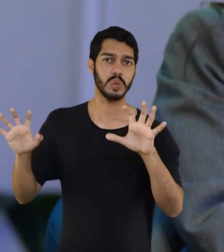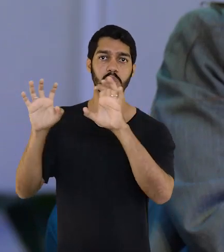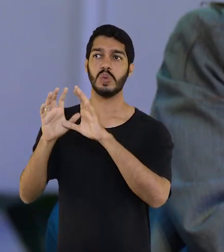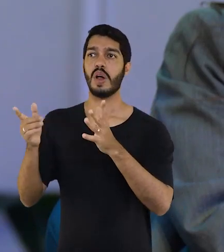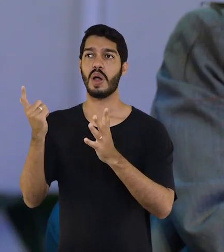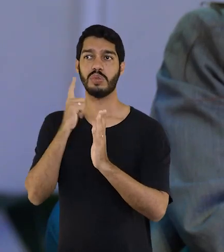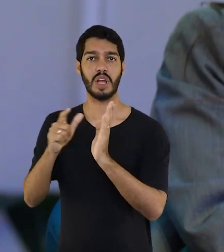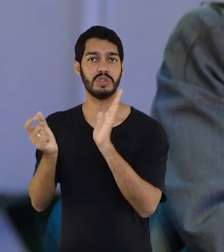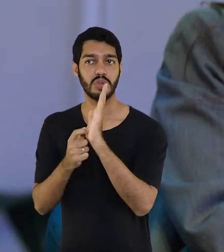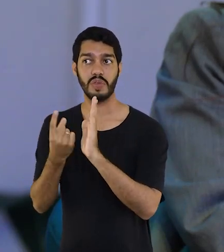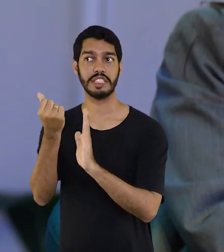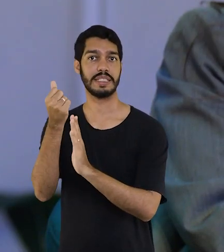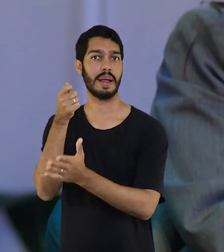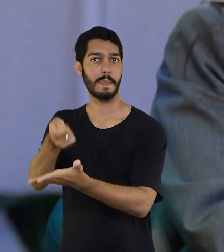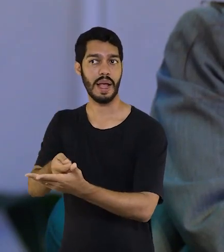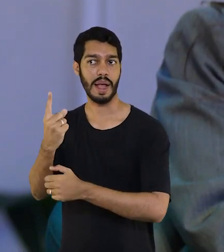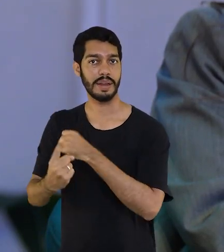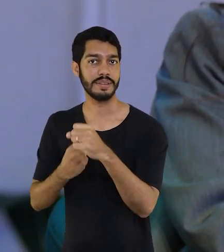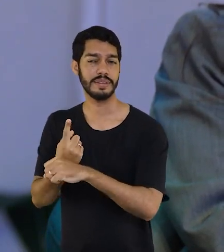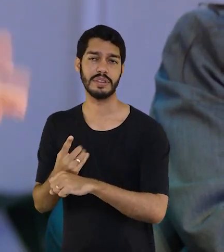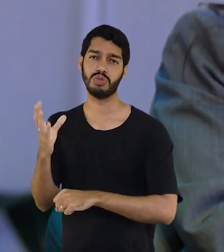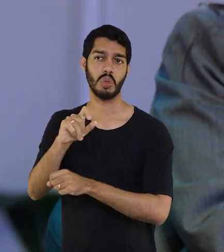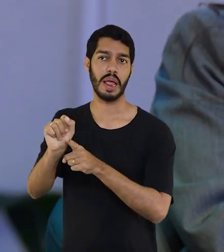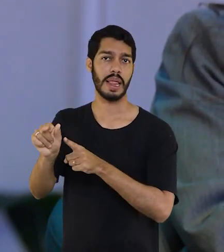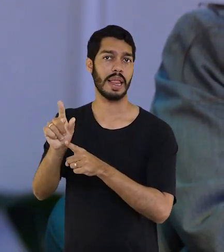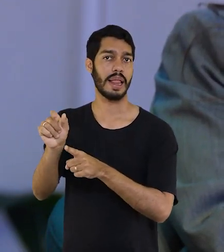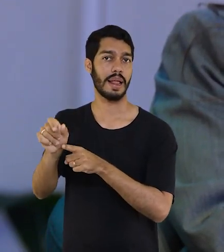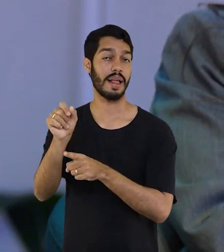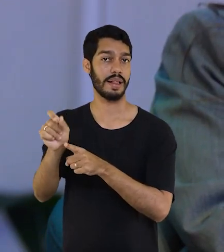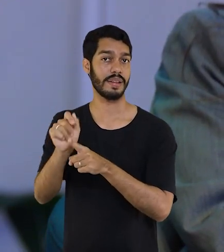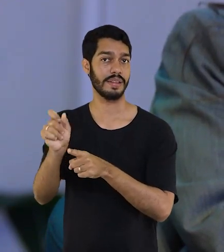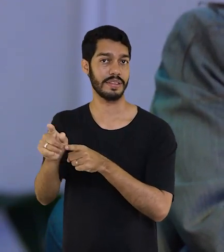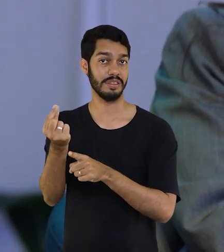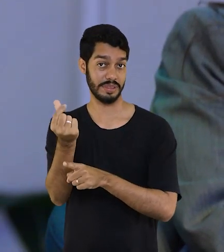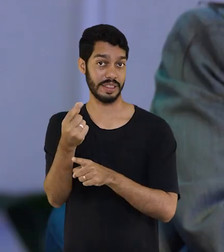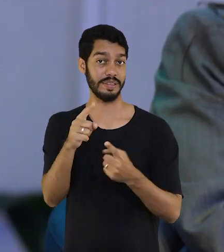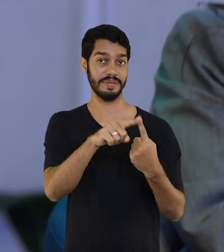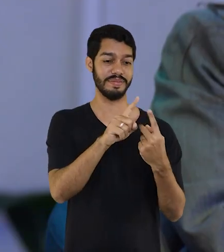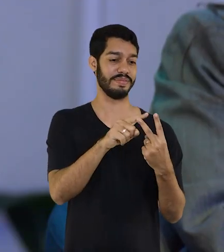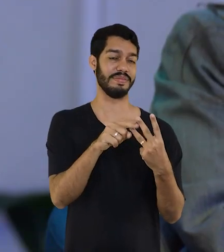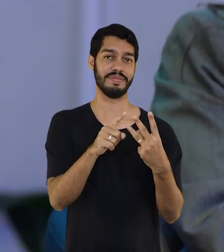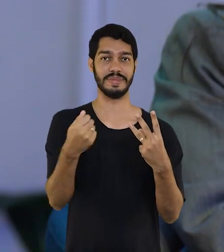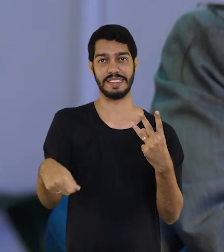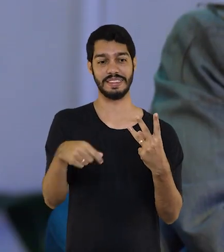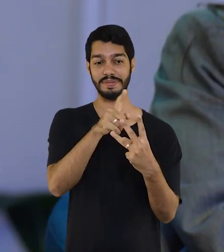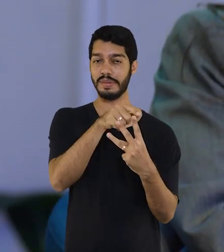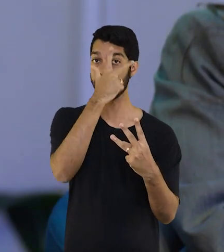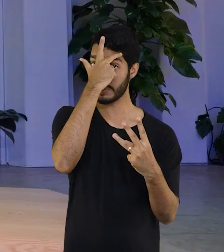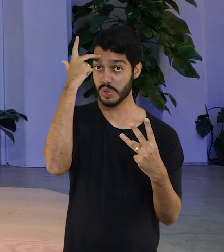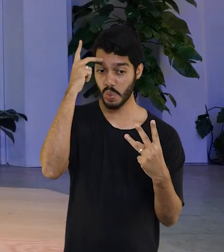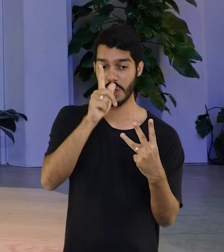dinheiro. Cloud custa dinheiro, licença de software custa dinheiro, propaganda custa dinheiro, as coisas custam dinheiro. Então, você precisa de gente, estratégia e